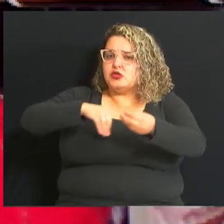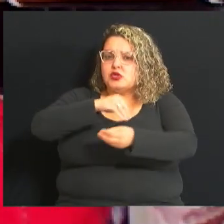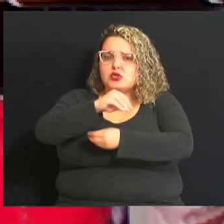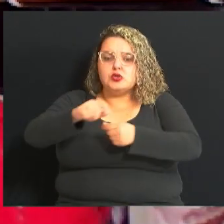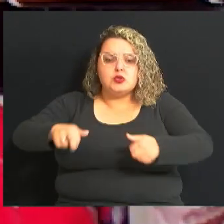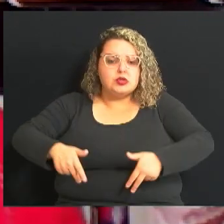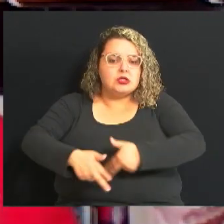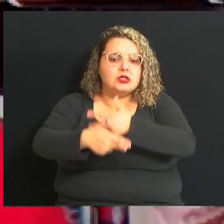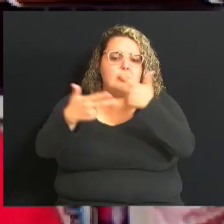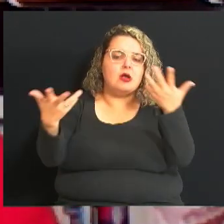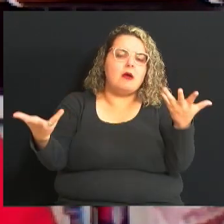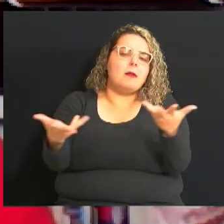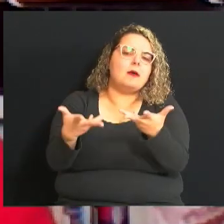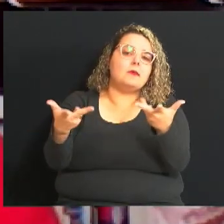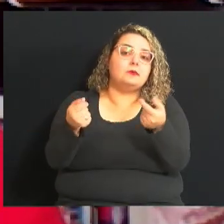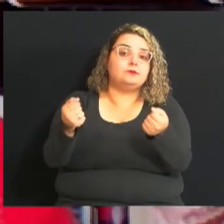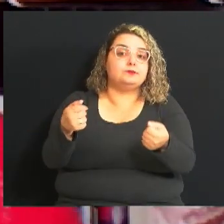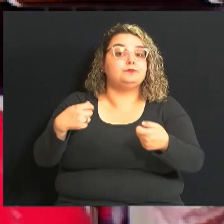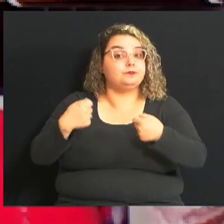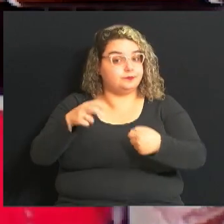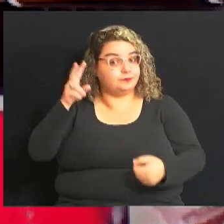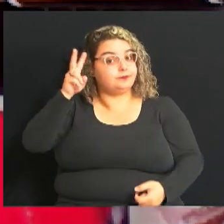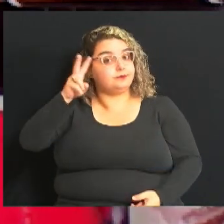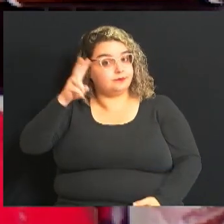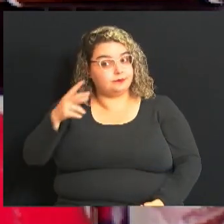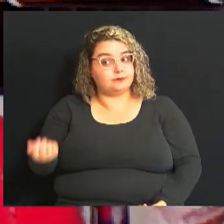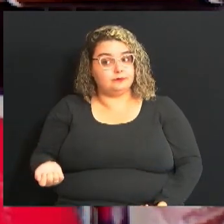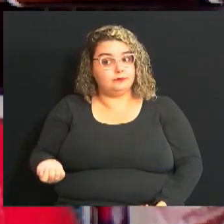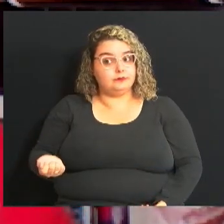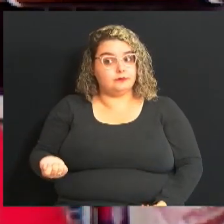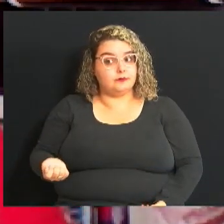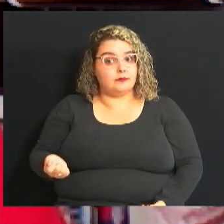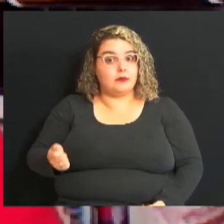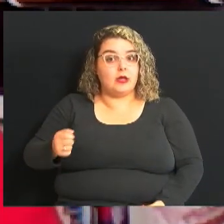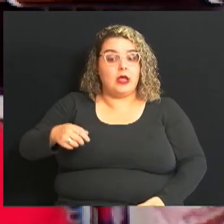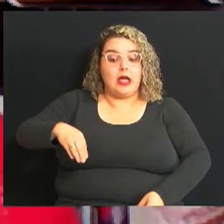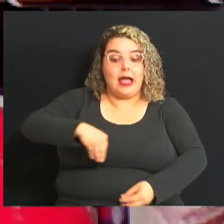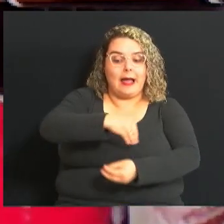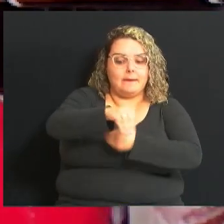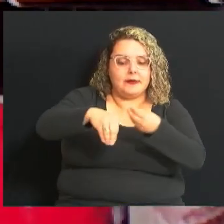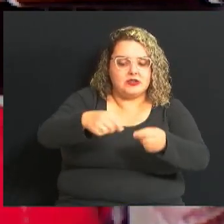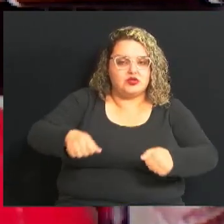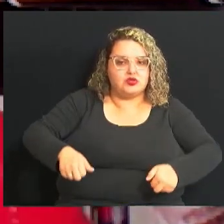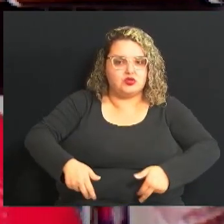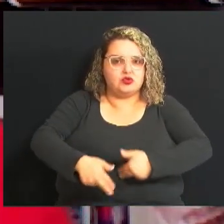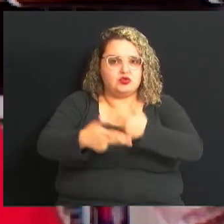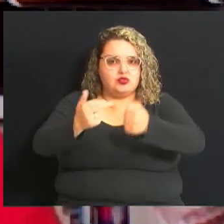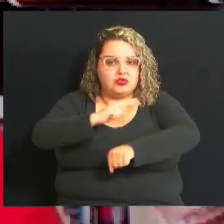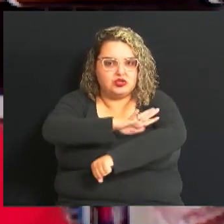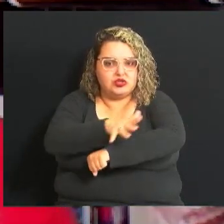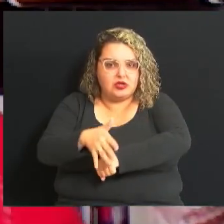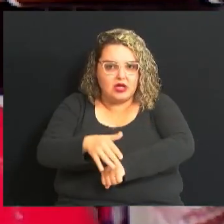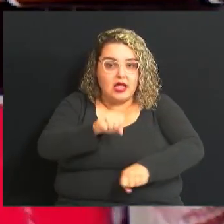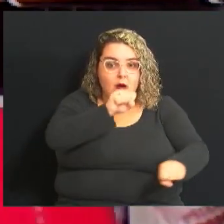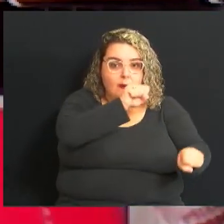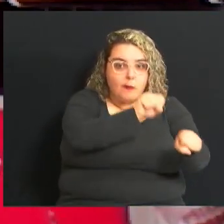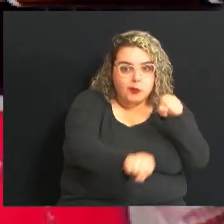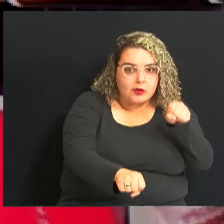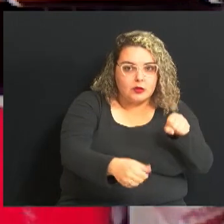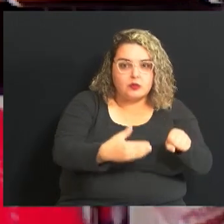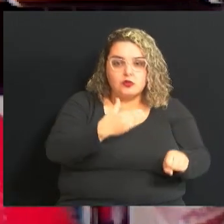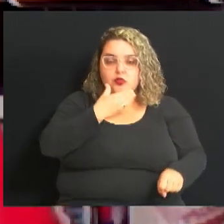precisa lembrar que a miscigenação ela é fruto de estupro, né, do homem branco em relação às mulheres